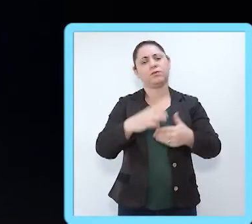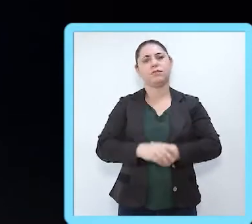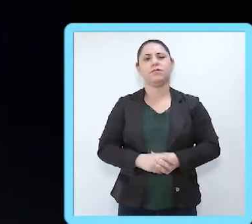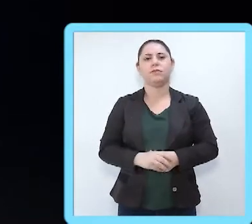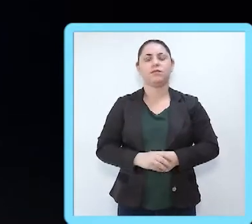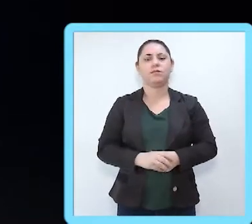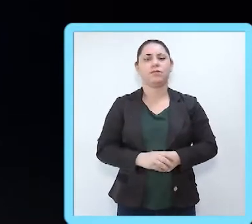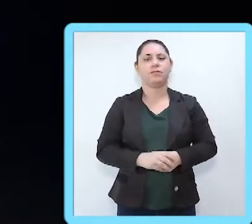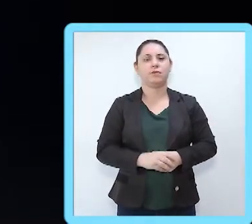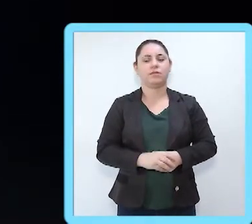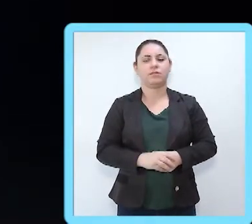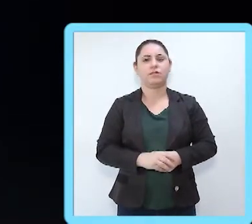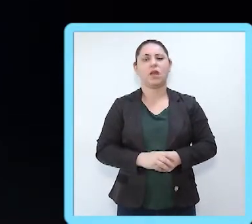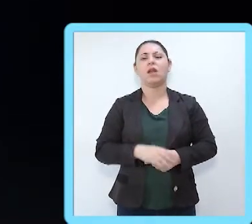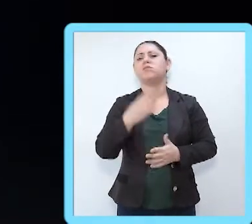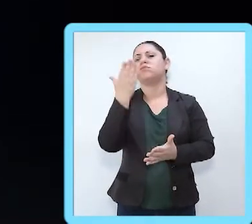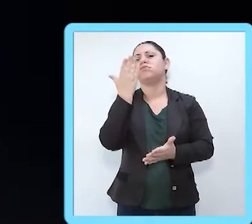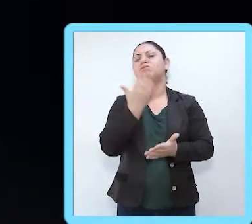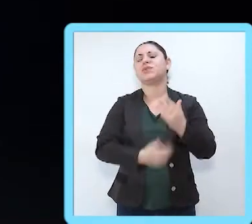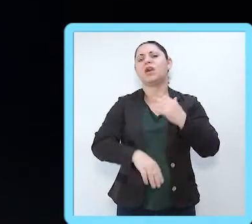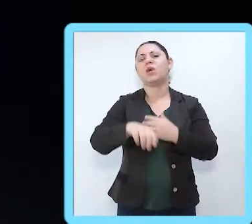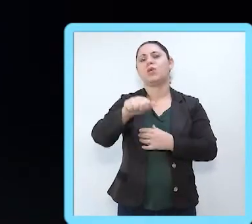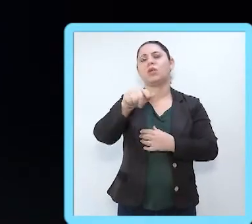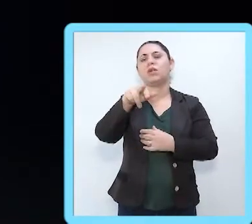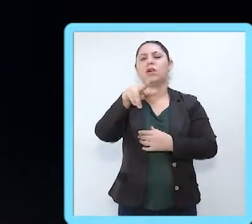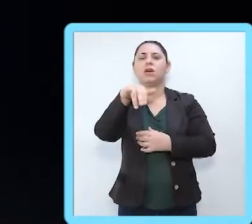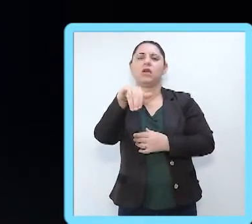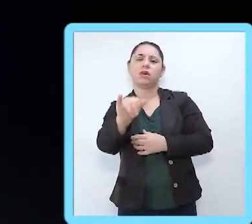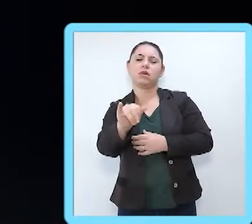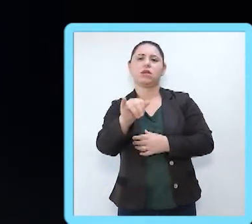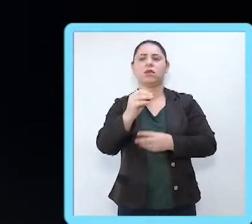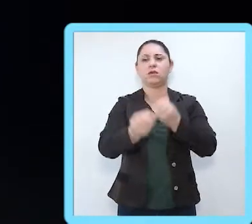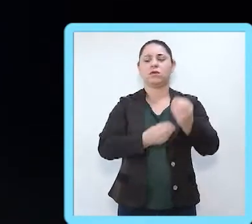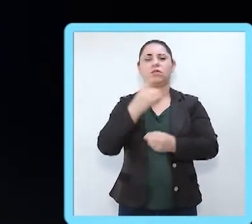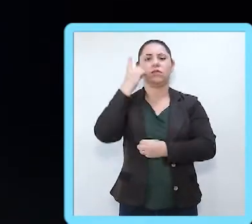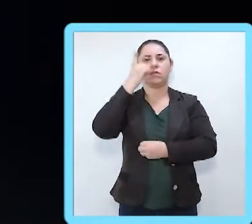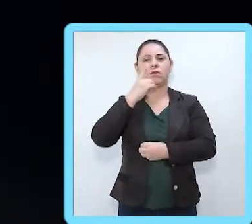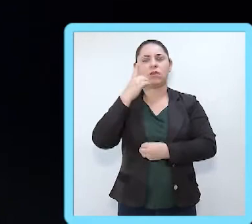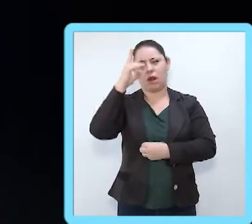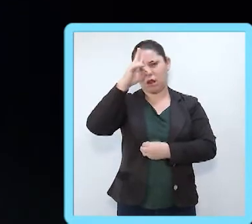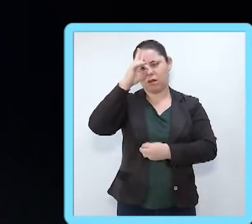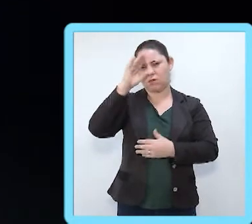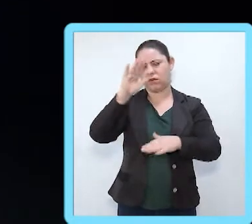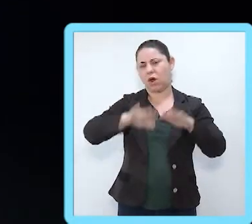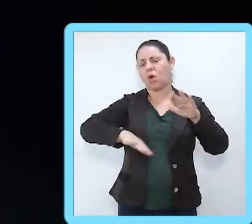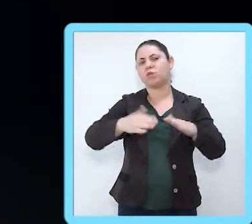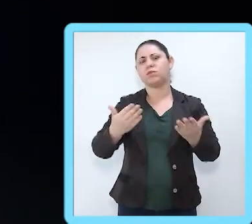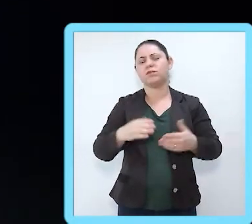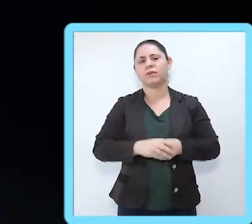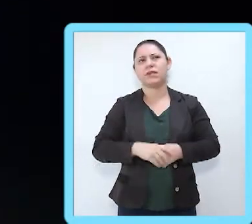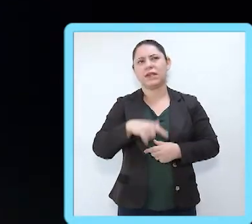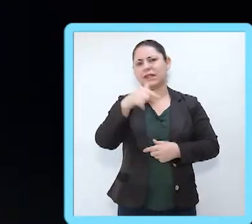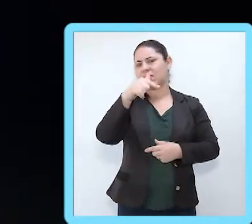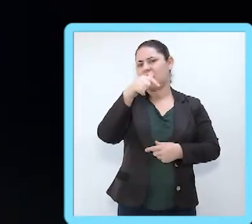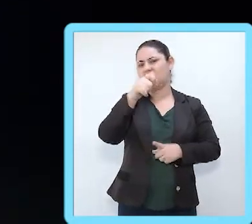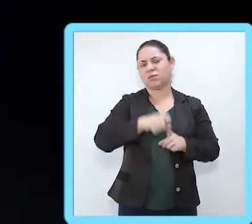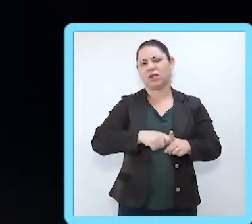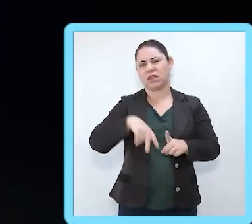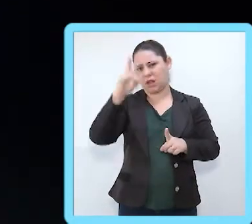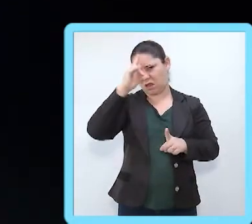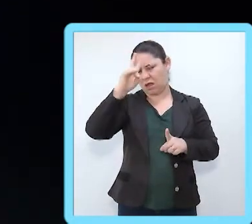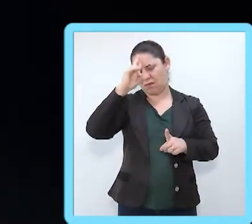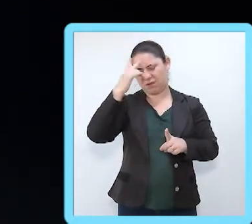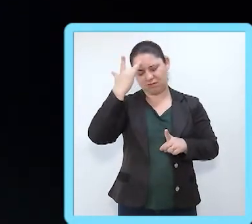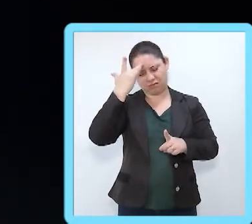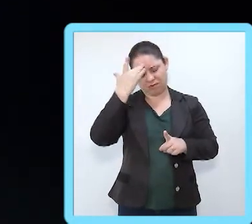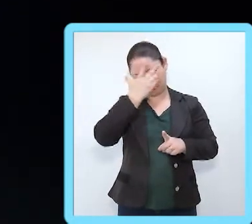E a queda do Arri? O senhor acompanhou, assim, como deputado? Tem algum episódio que o senhor se recorda? Ele ficou 7 meses? O senhor lembra, doutor Oswaldo? Eu não lembro.